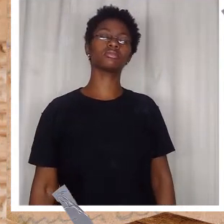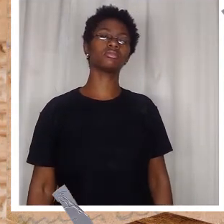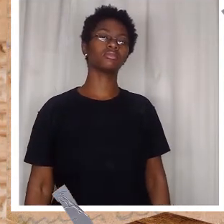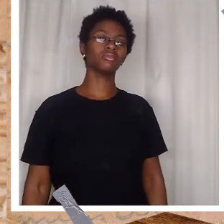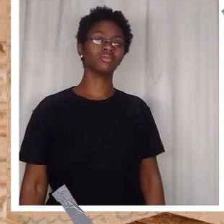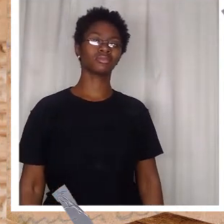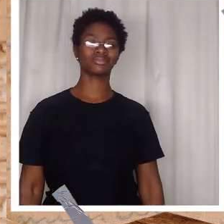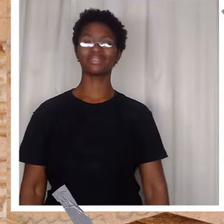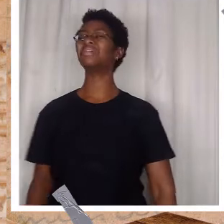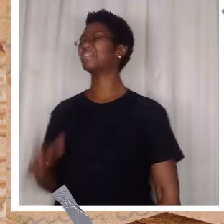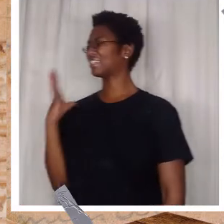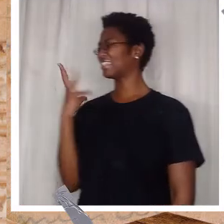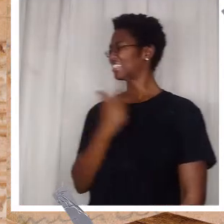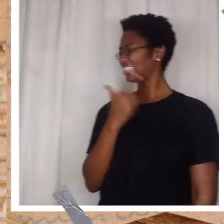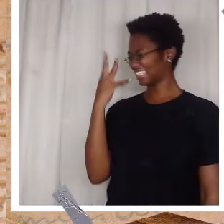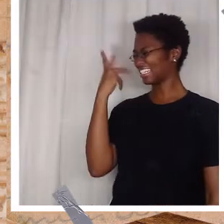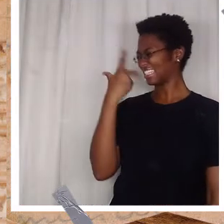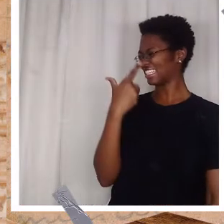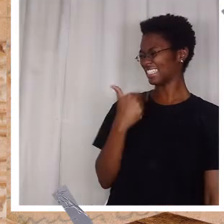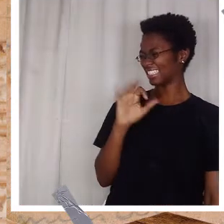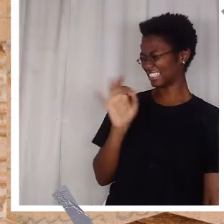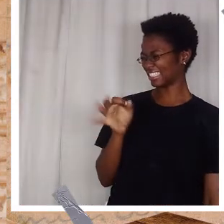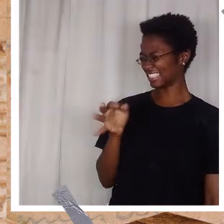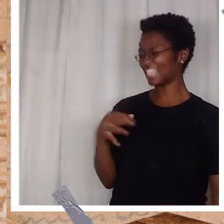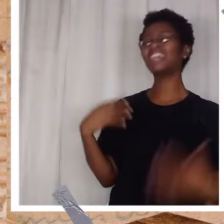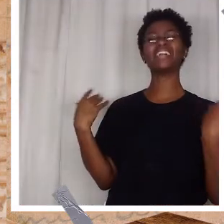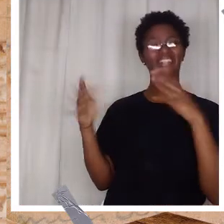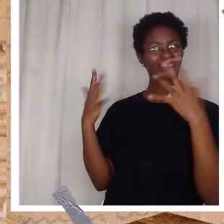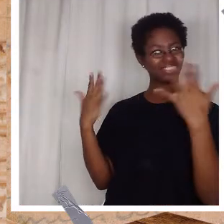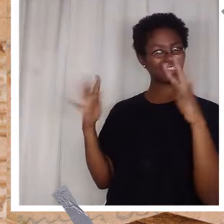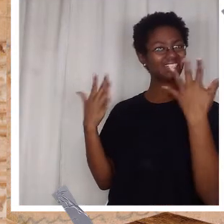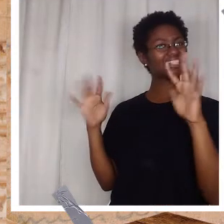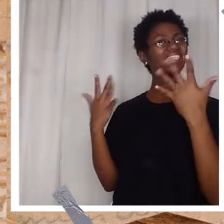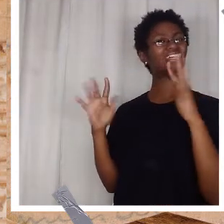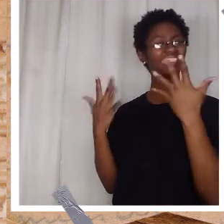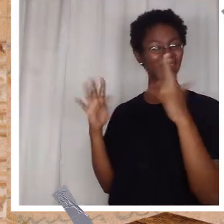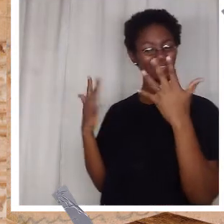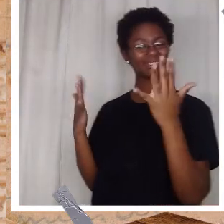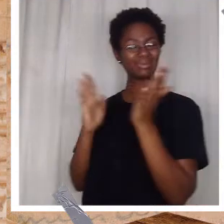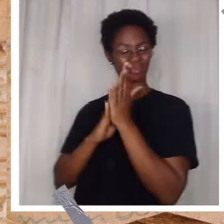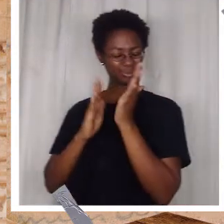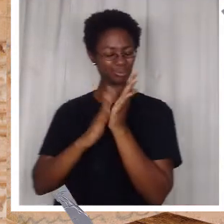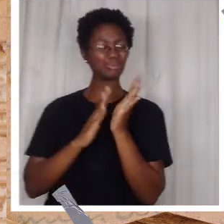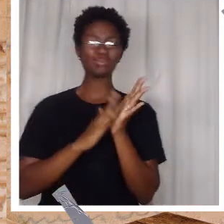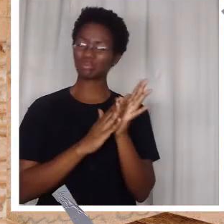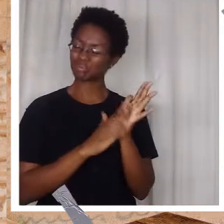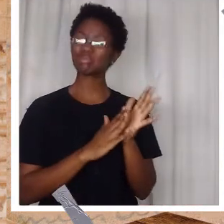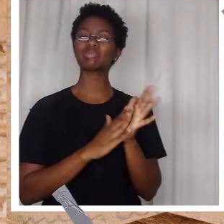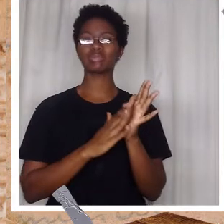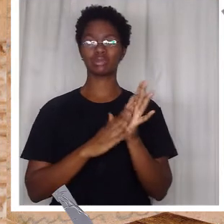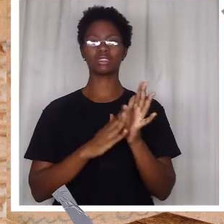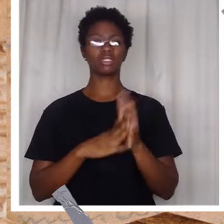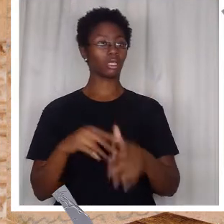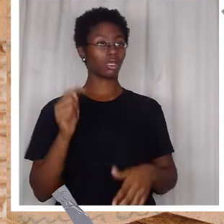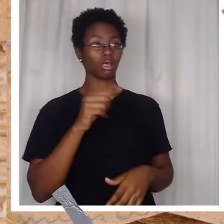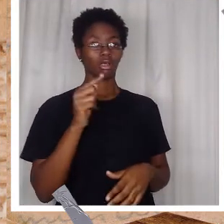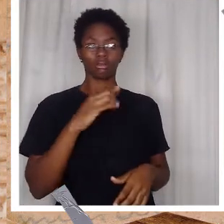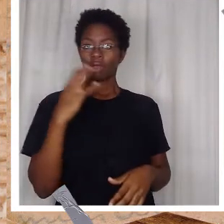Que maravilha, né? Que maravilha. Aplausos daqui, aplausos Carolina daqui. para se ouvir e calar,